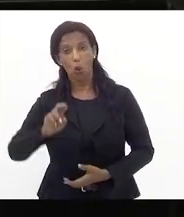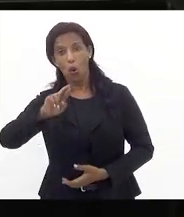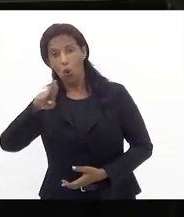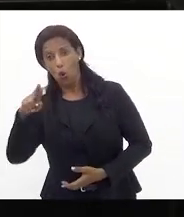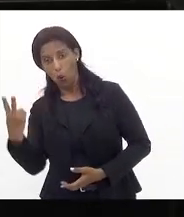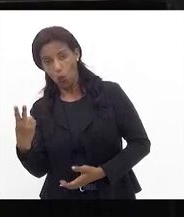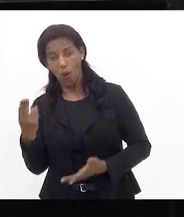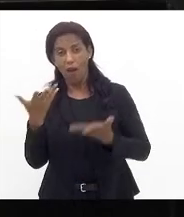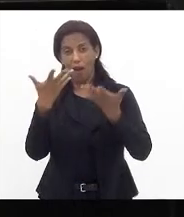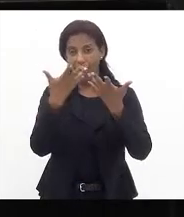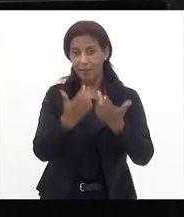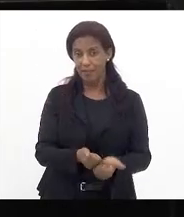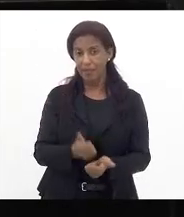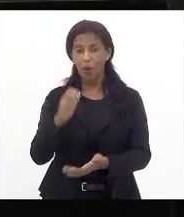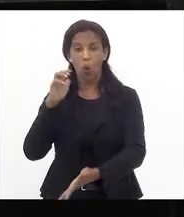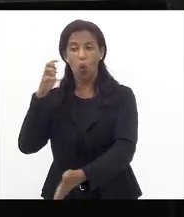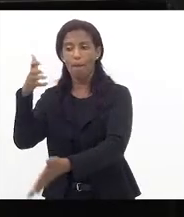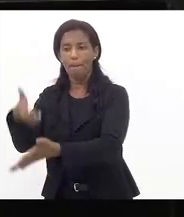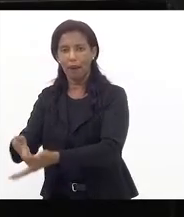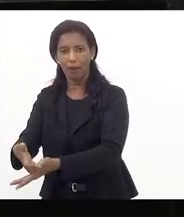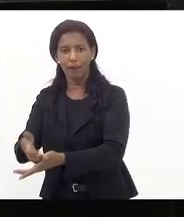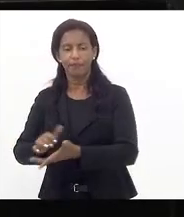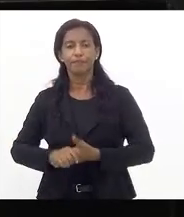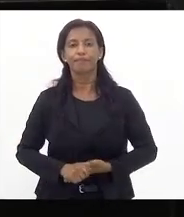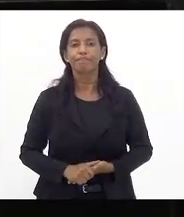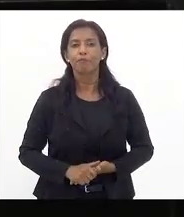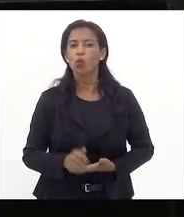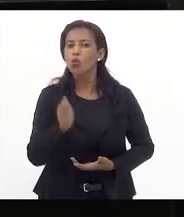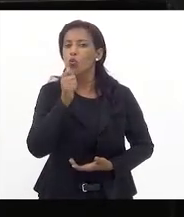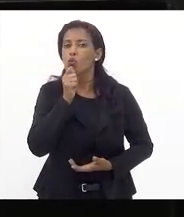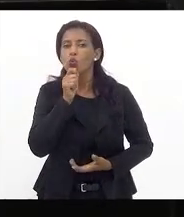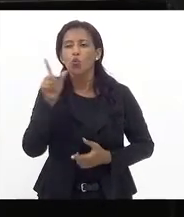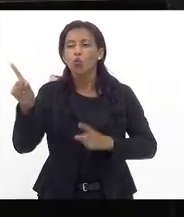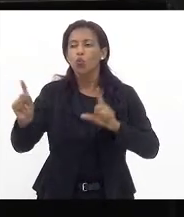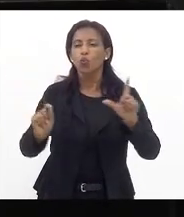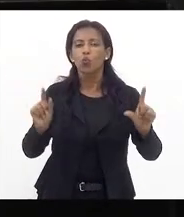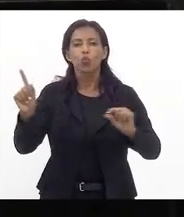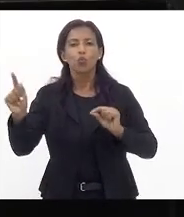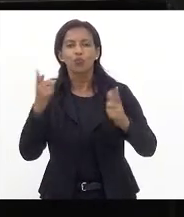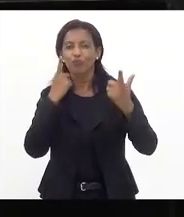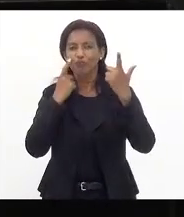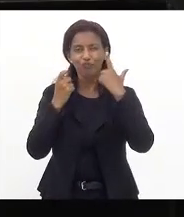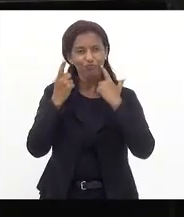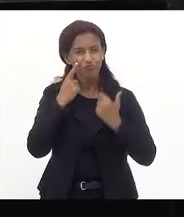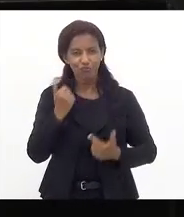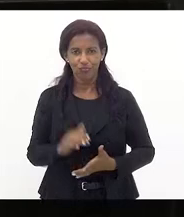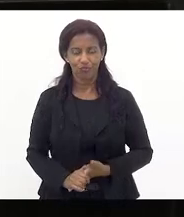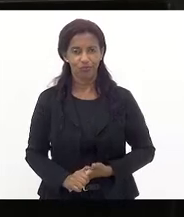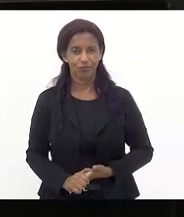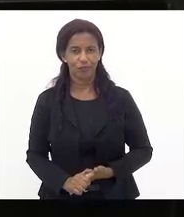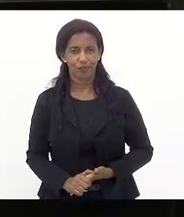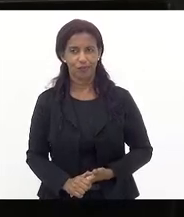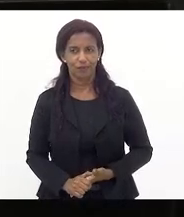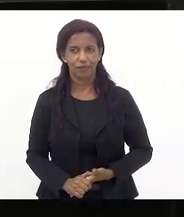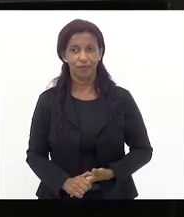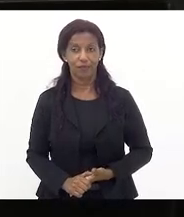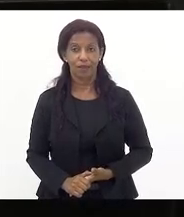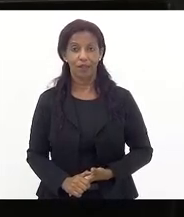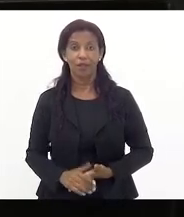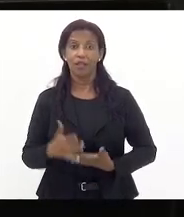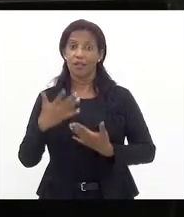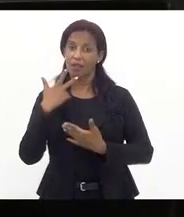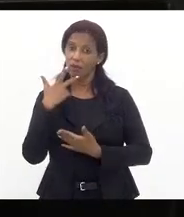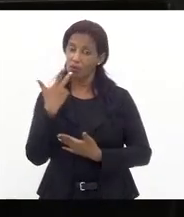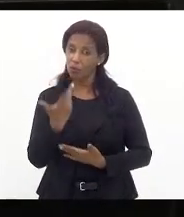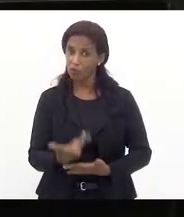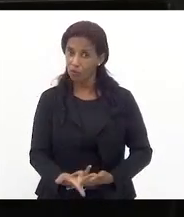adere ou paga a dívida. Não tem chororô. Então, eu refuto porque